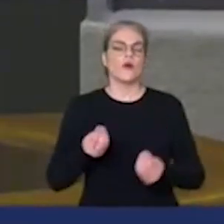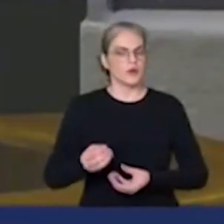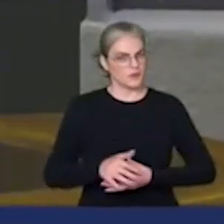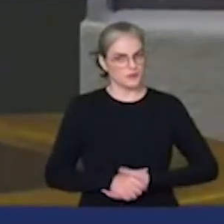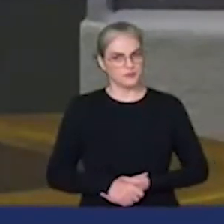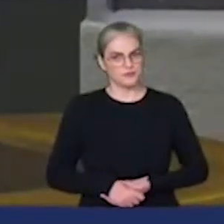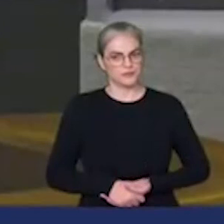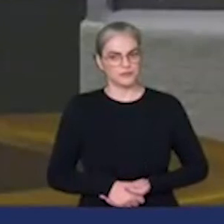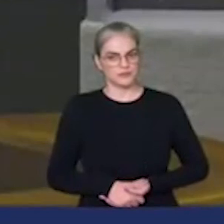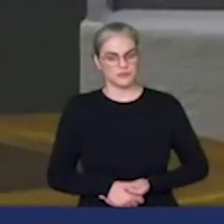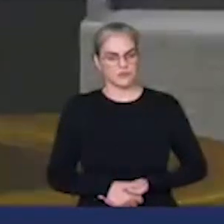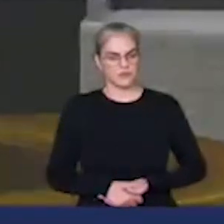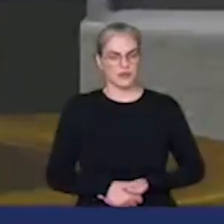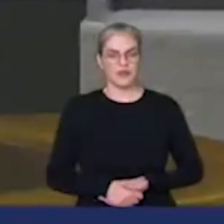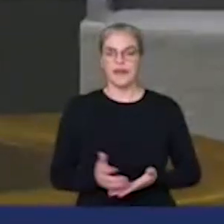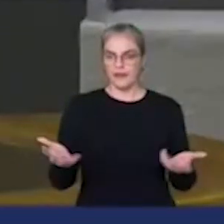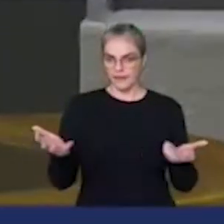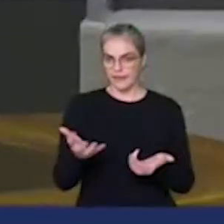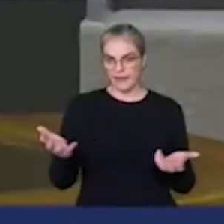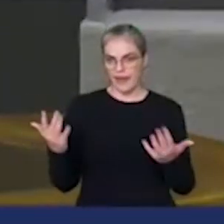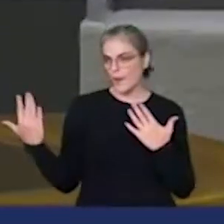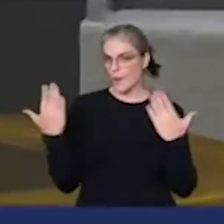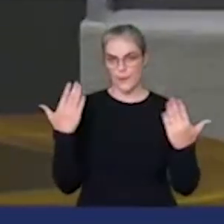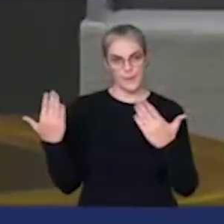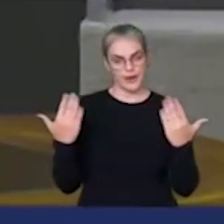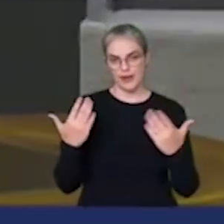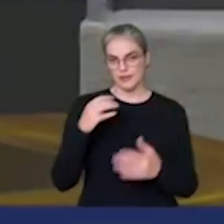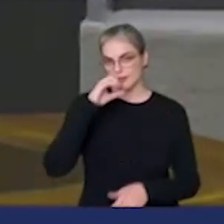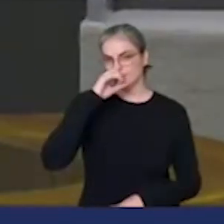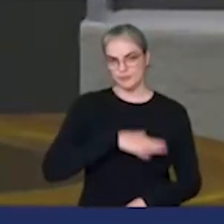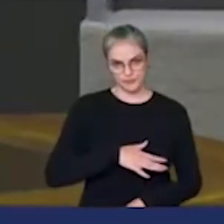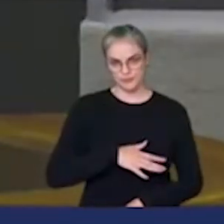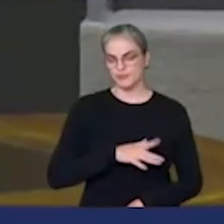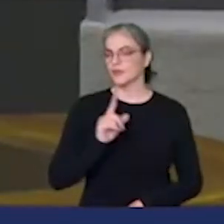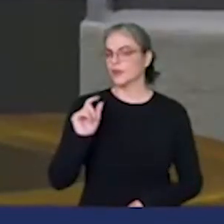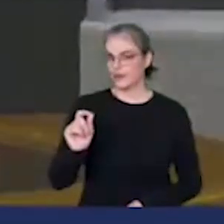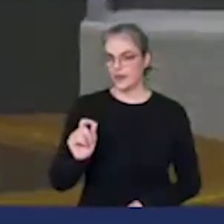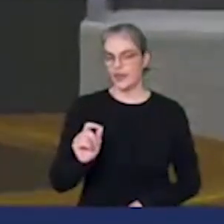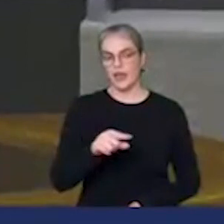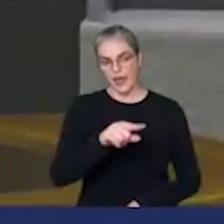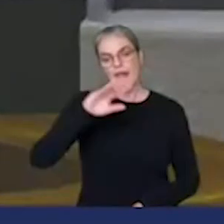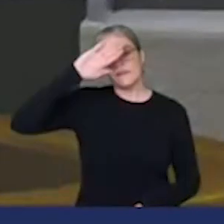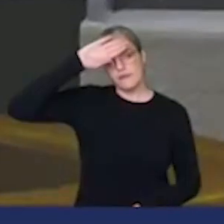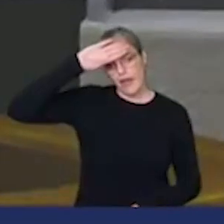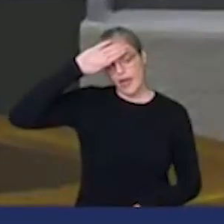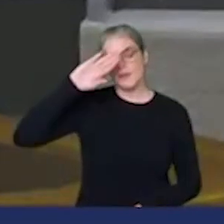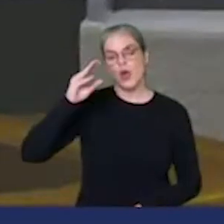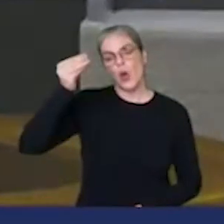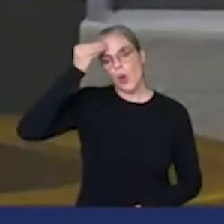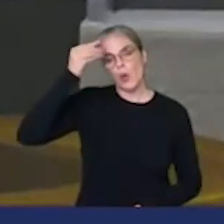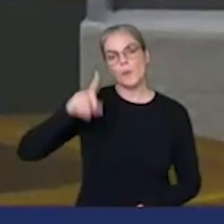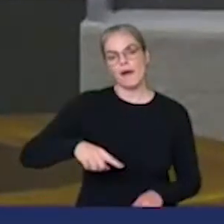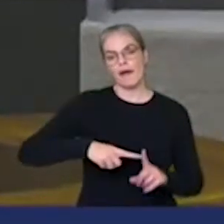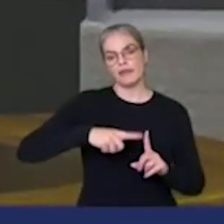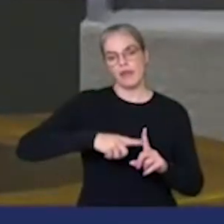quebrando o termômetro. Enquanto não mudar esse PPI, a paridade internacional do preço